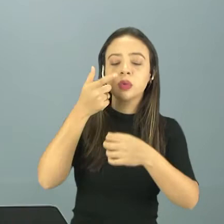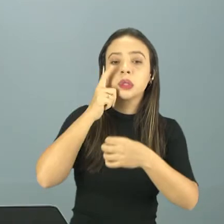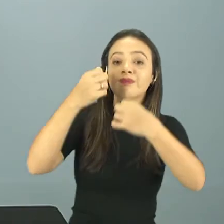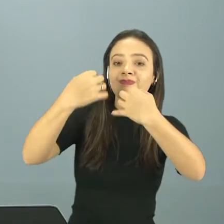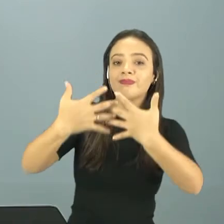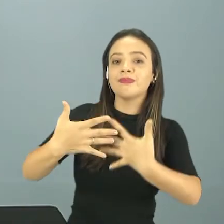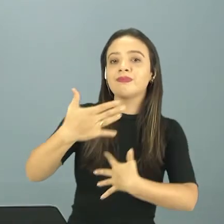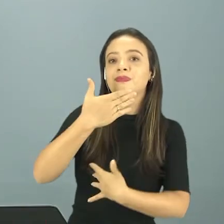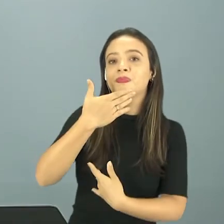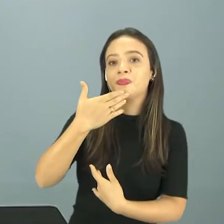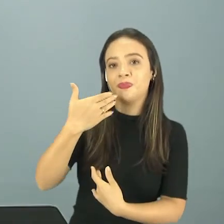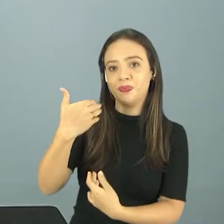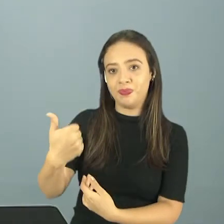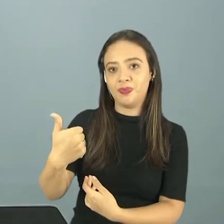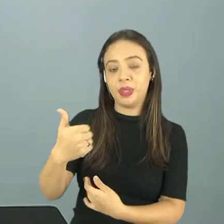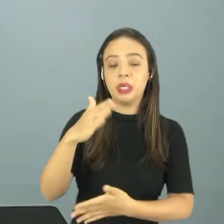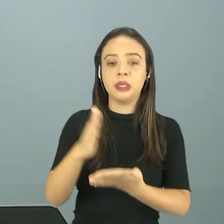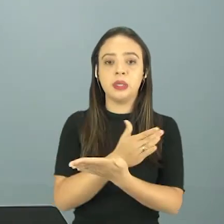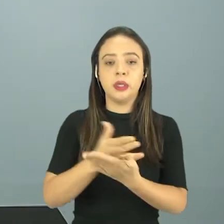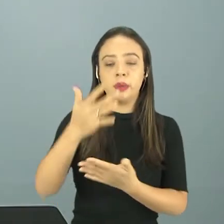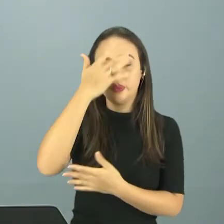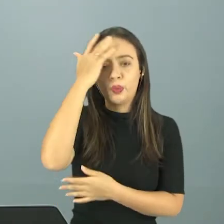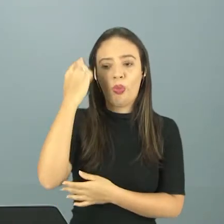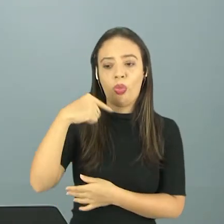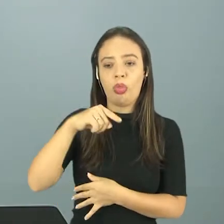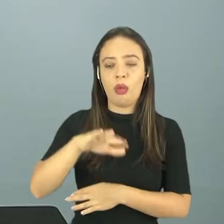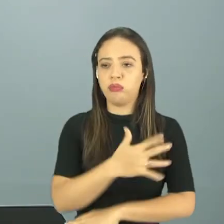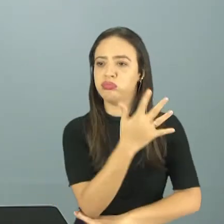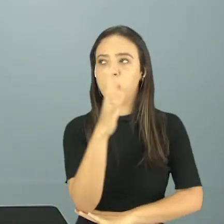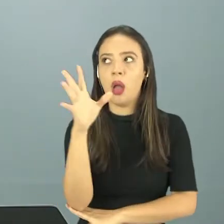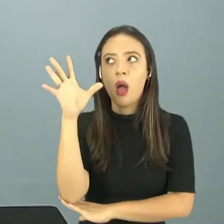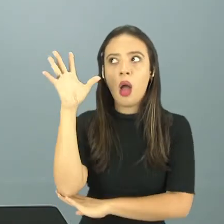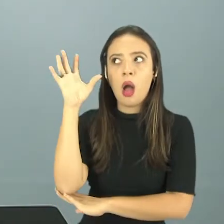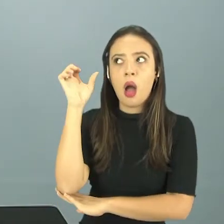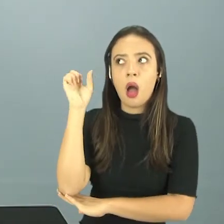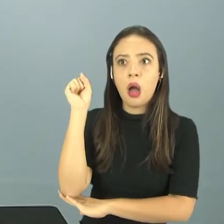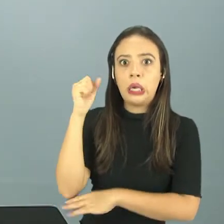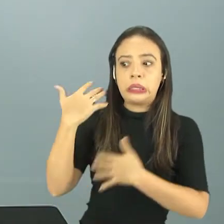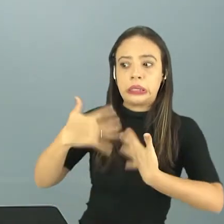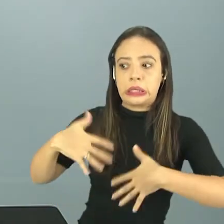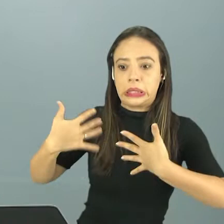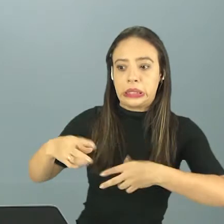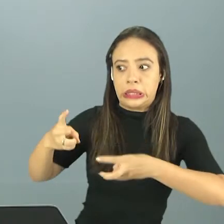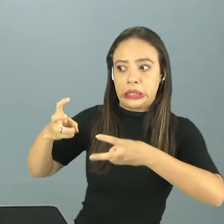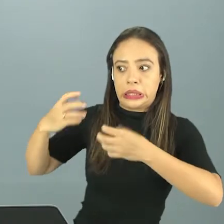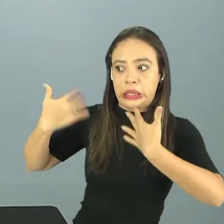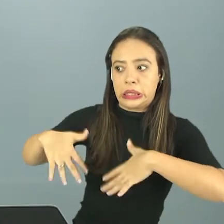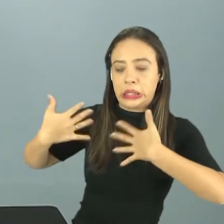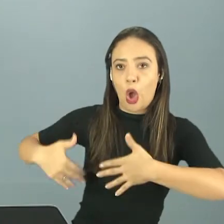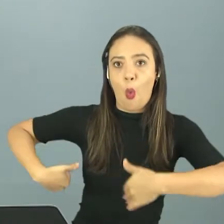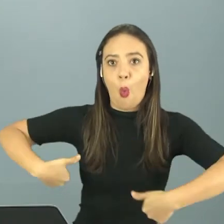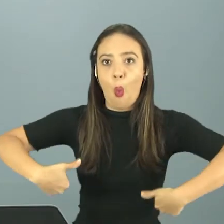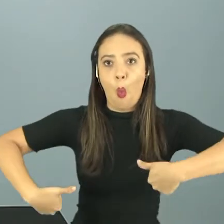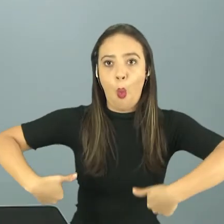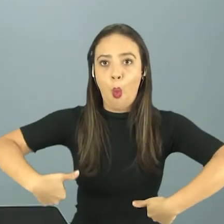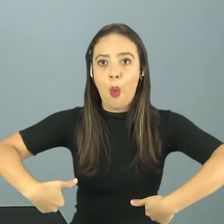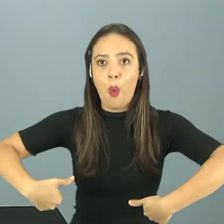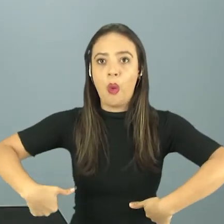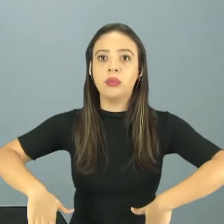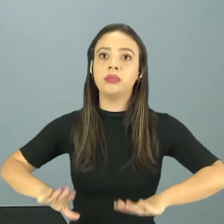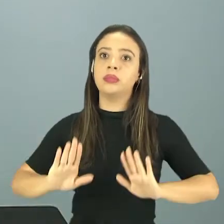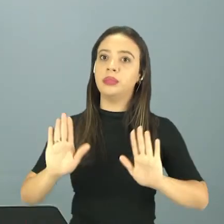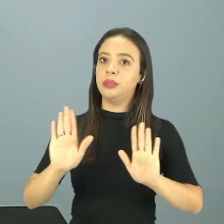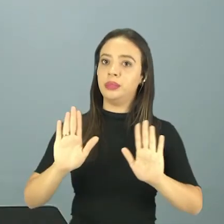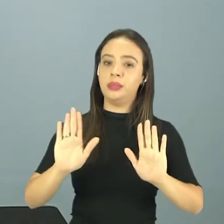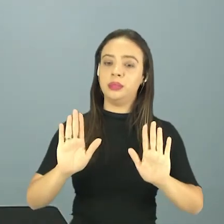explicação. Às vezes as pessoas podem ir para a floresta, ouvir um barulhinho e dizer assim, é o Curupira correndo já atrás de mim. E ficarem com essa